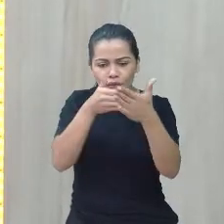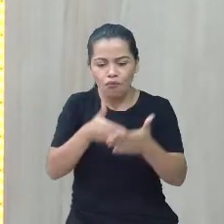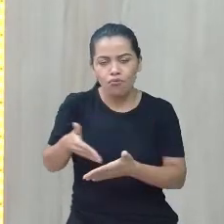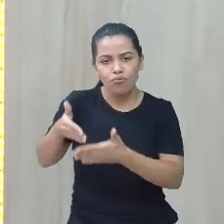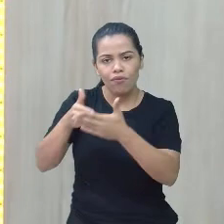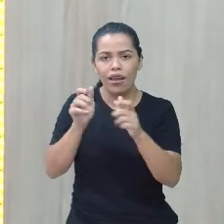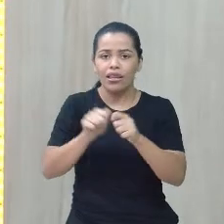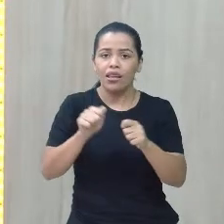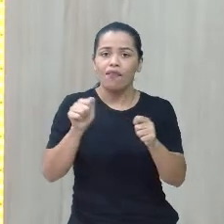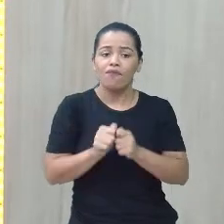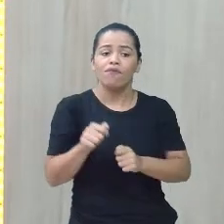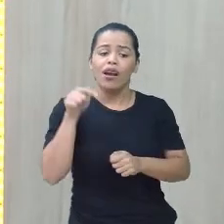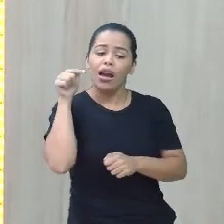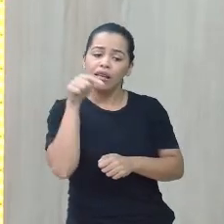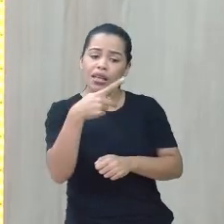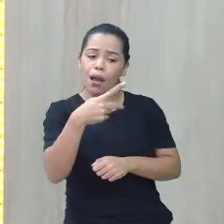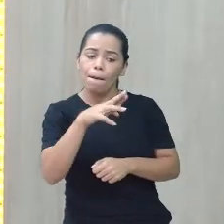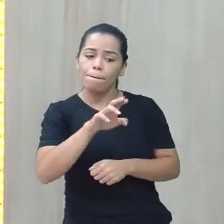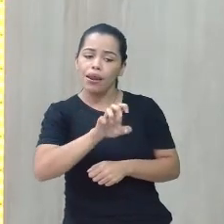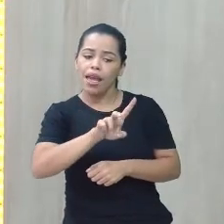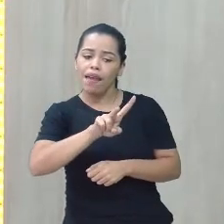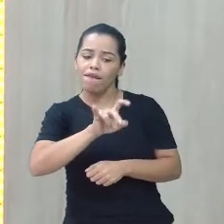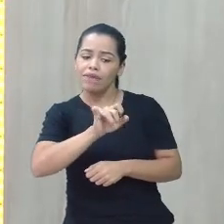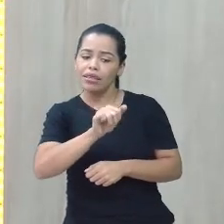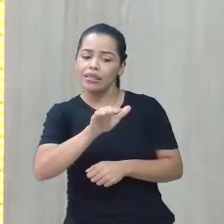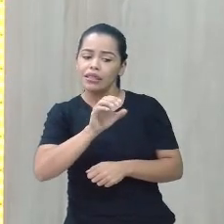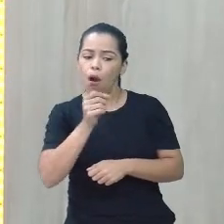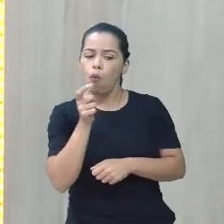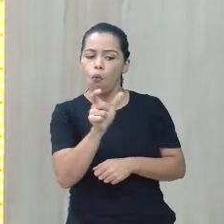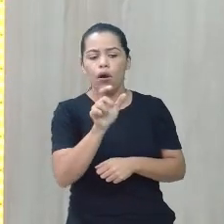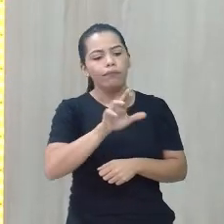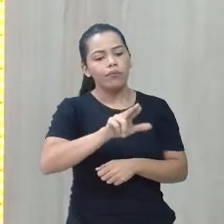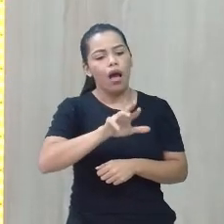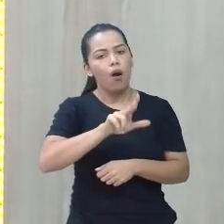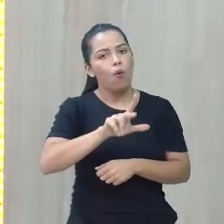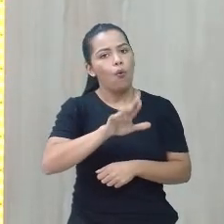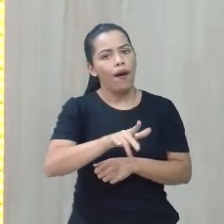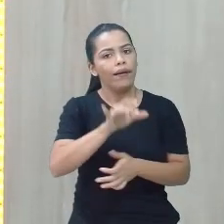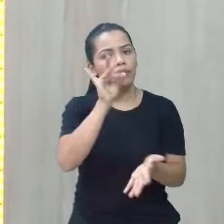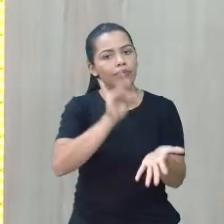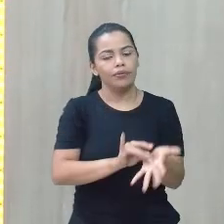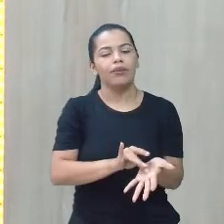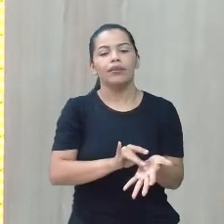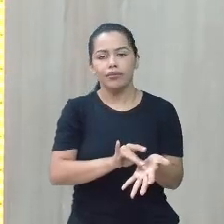podem fazer com que aquela previsão, olha a palavrinha, não seja efetiva. A gente pode prever que